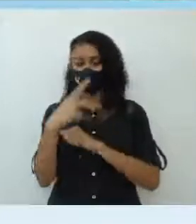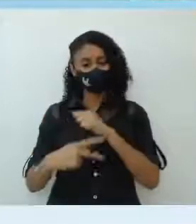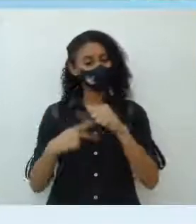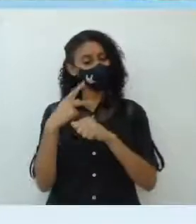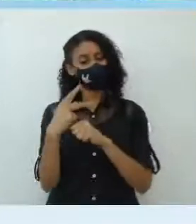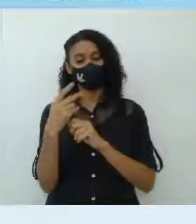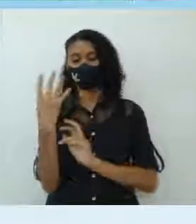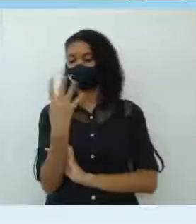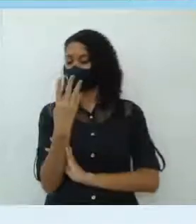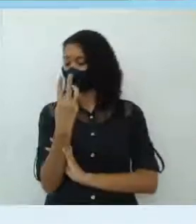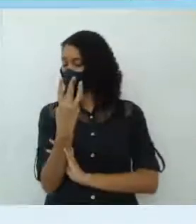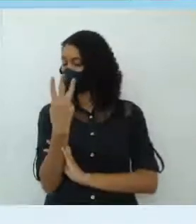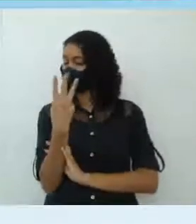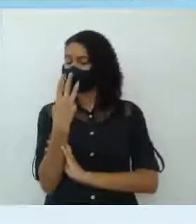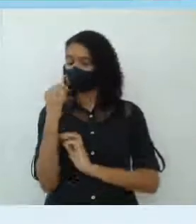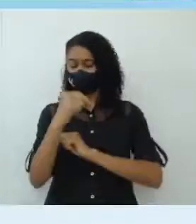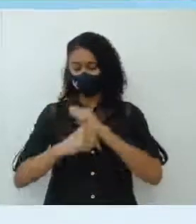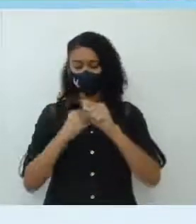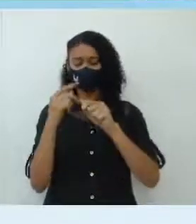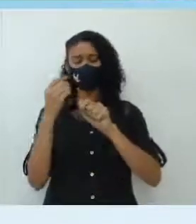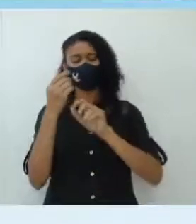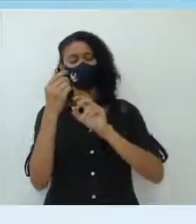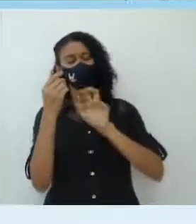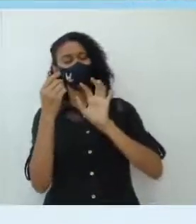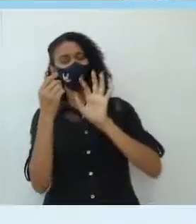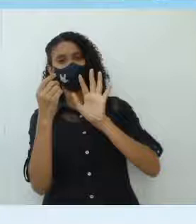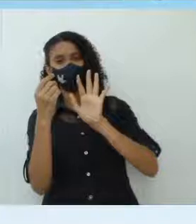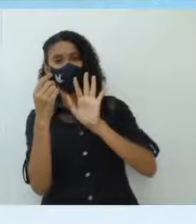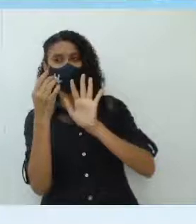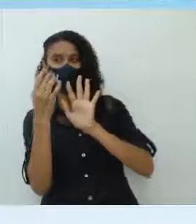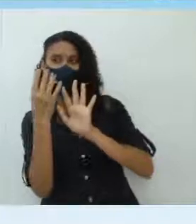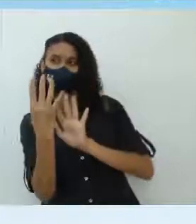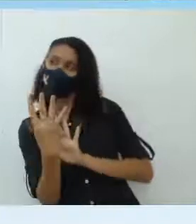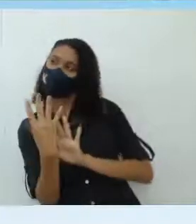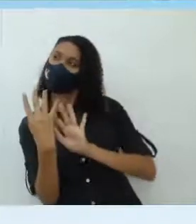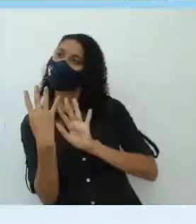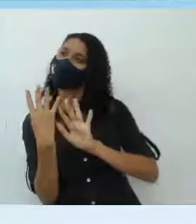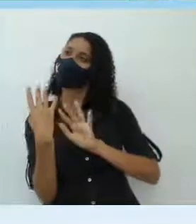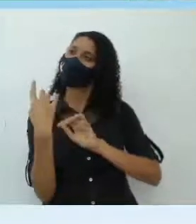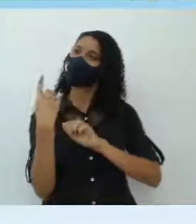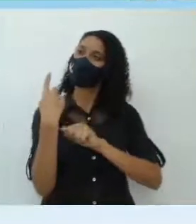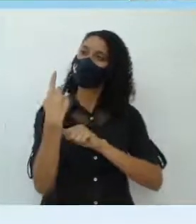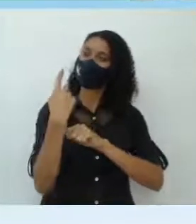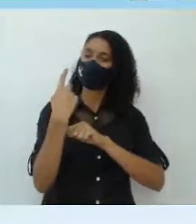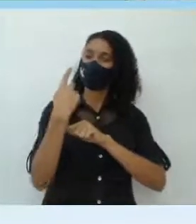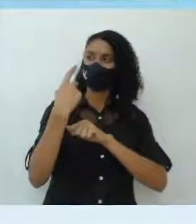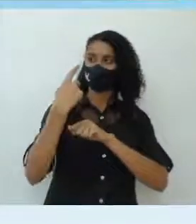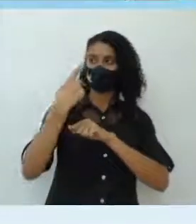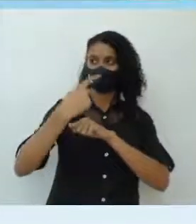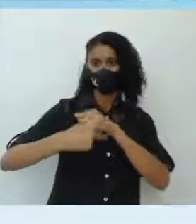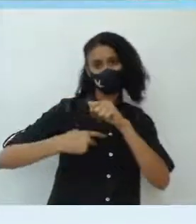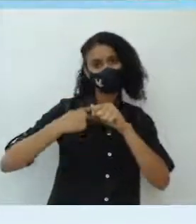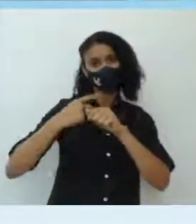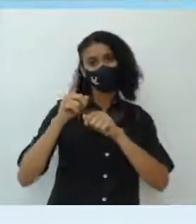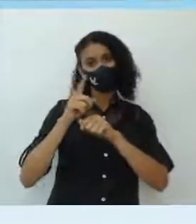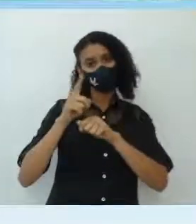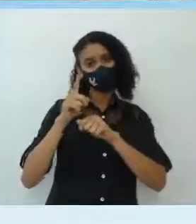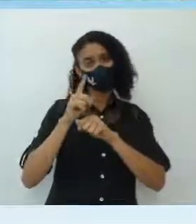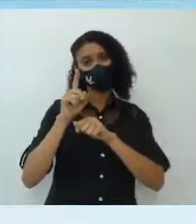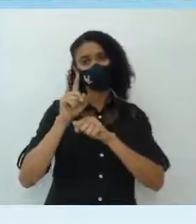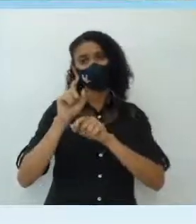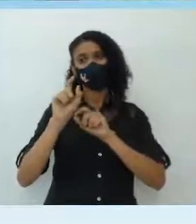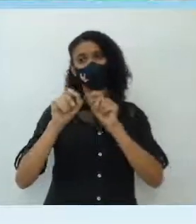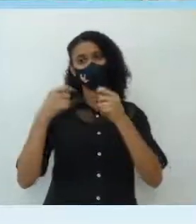3 nêutrons ou 3 prótons e 4 nêutrons, isso não é suficiente para chegar a algo como